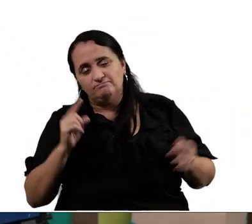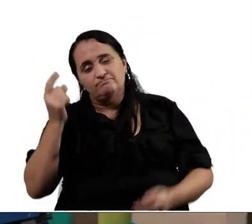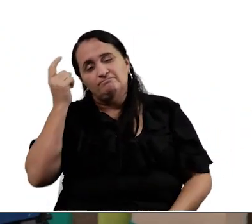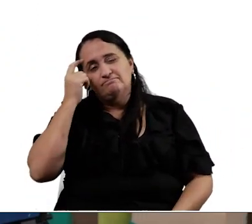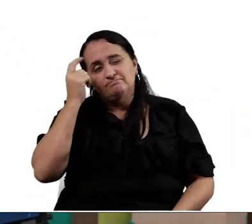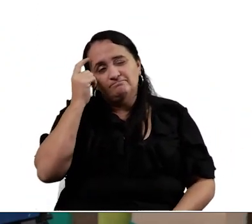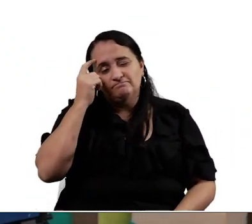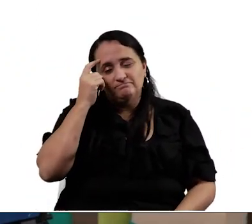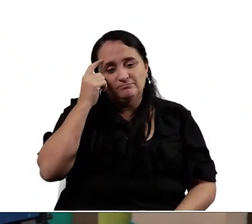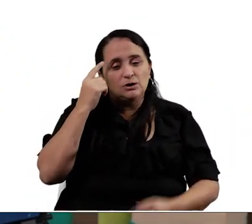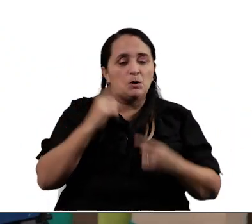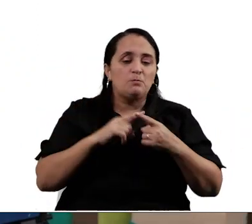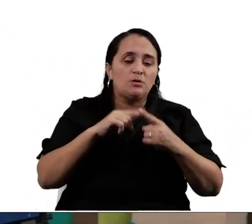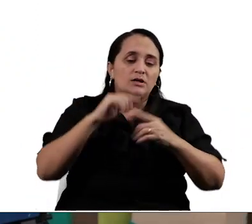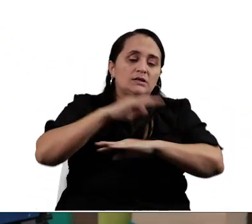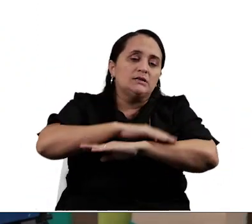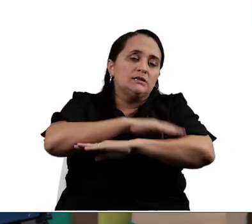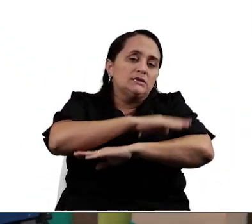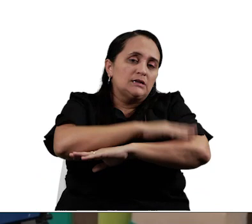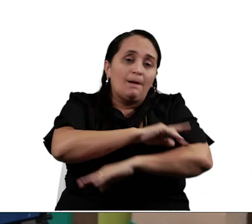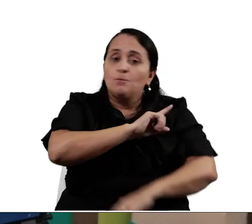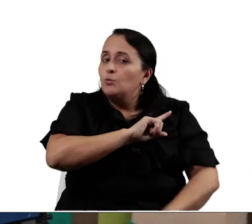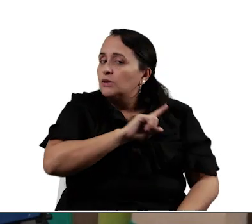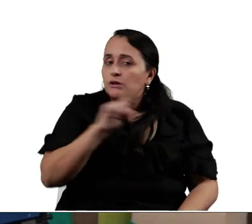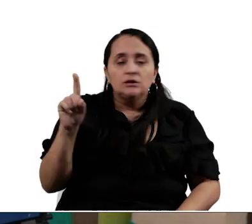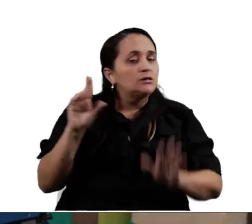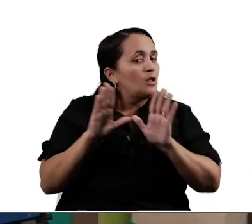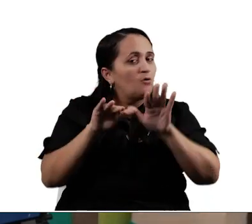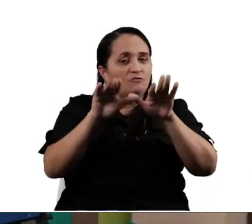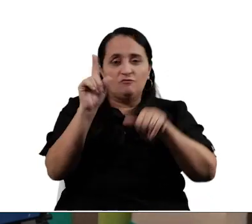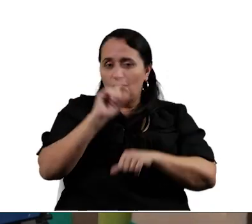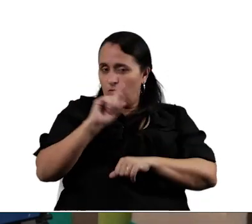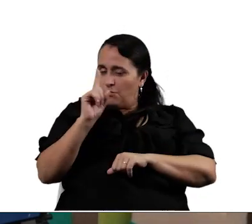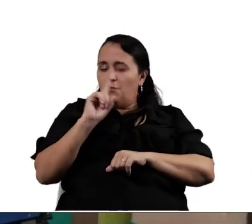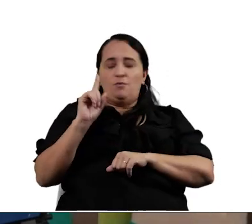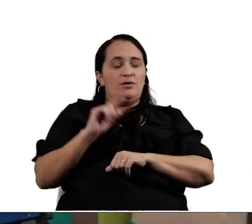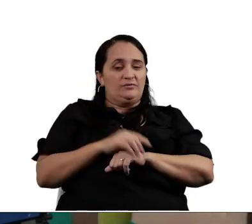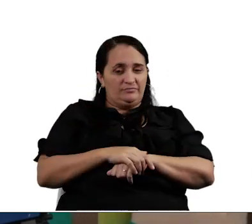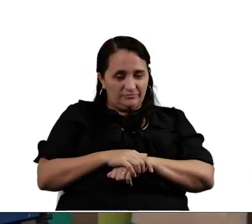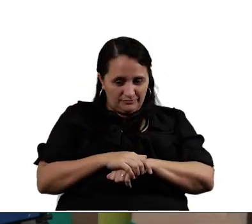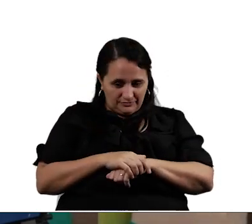certa é porque sapo não voa. Porque se ele soubesse voar, ele não ia cair. Vamos ver?